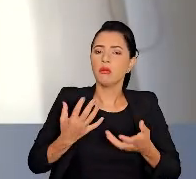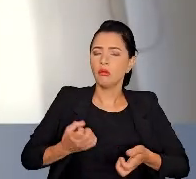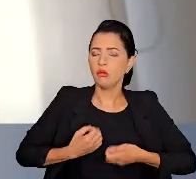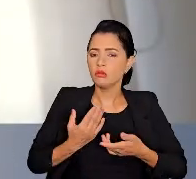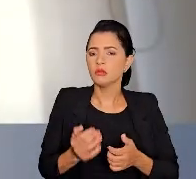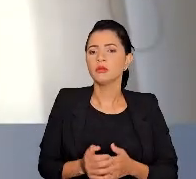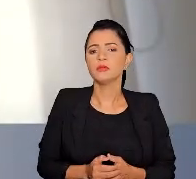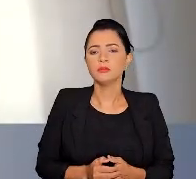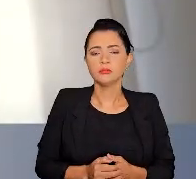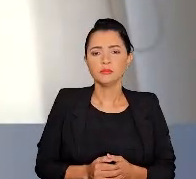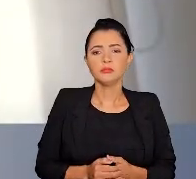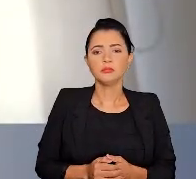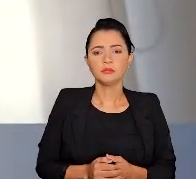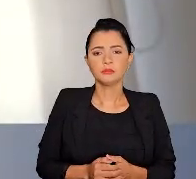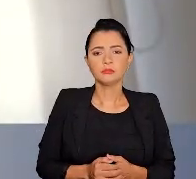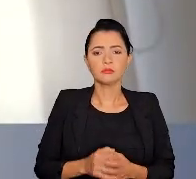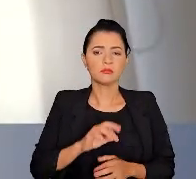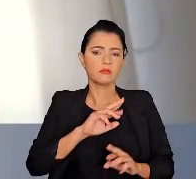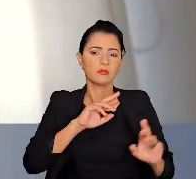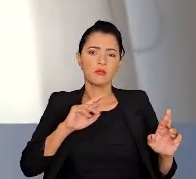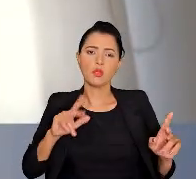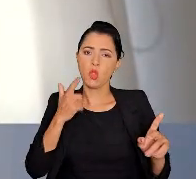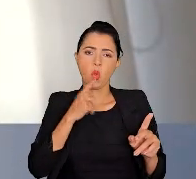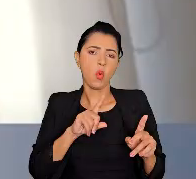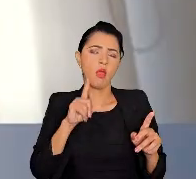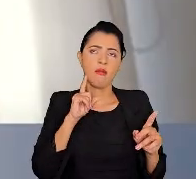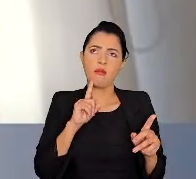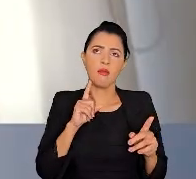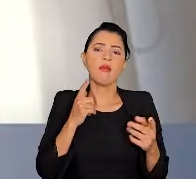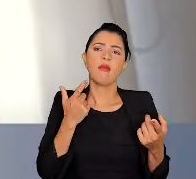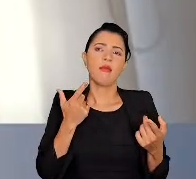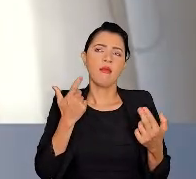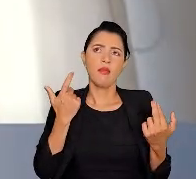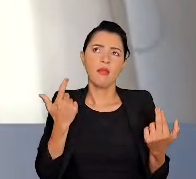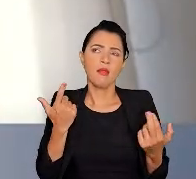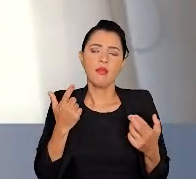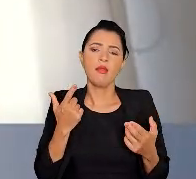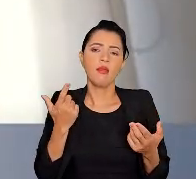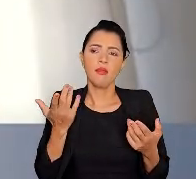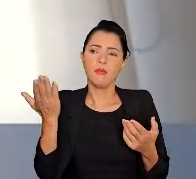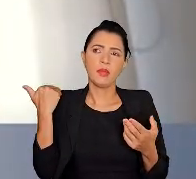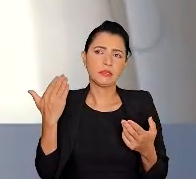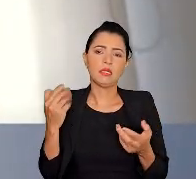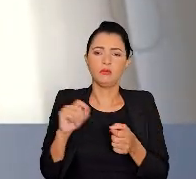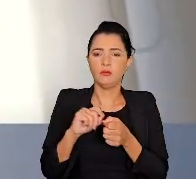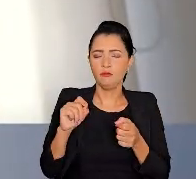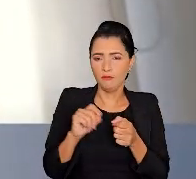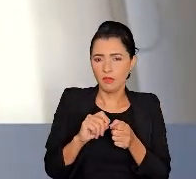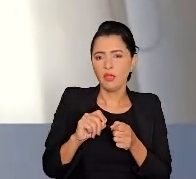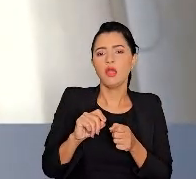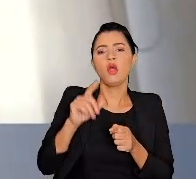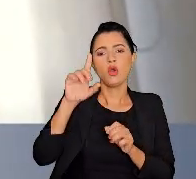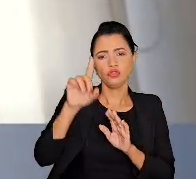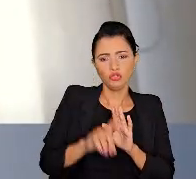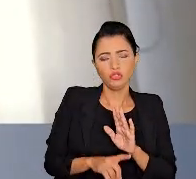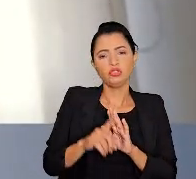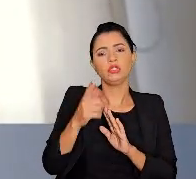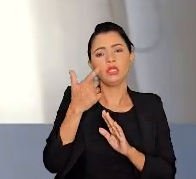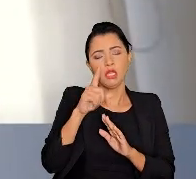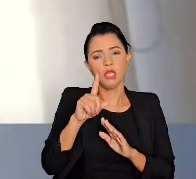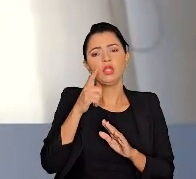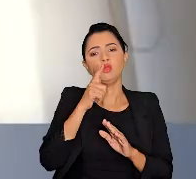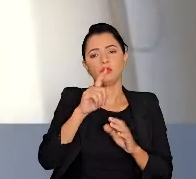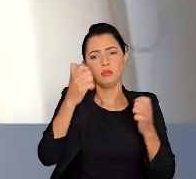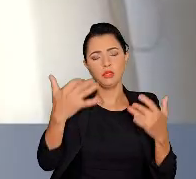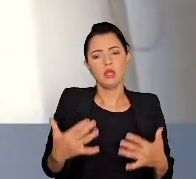expressão. Ela não é incondicional, ela não consagra, na época foi dito o direito à incitação ao racismo,